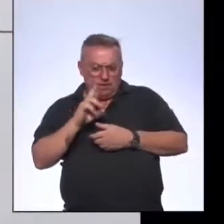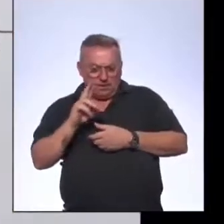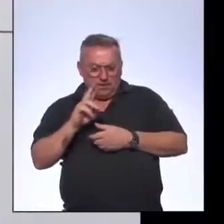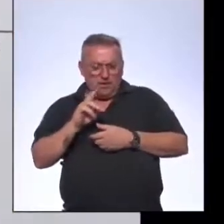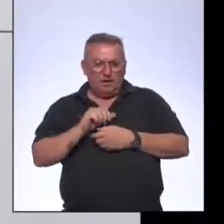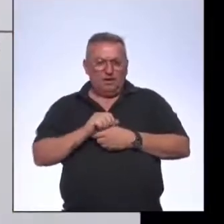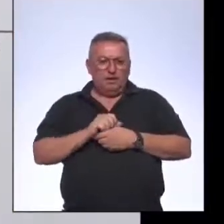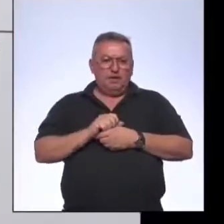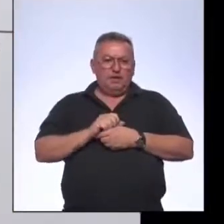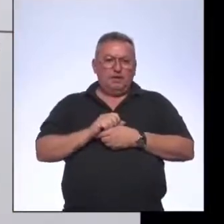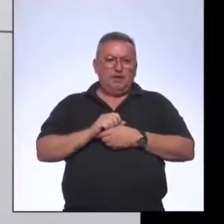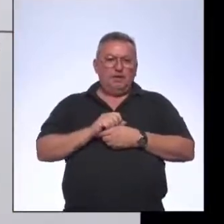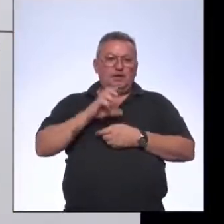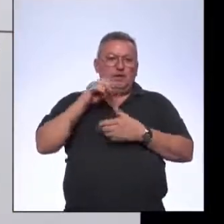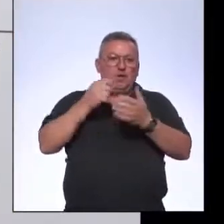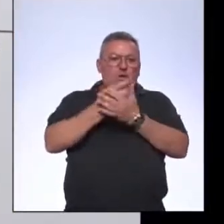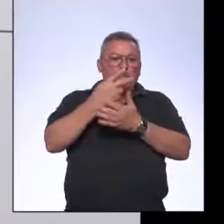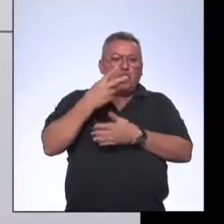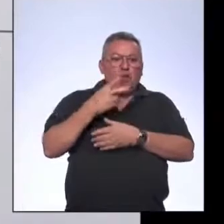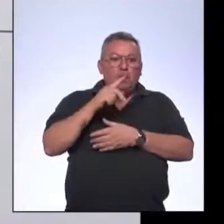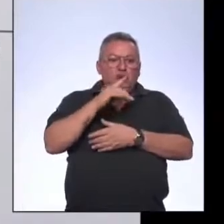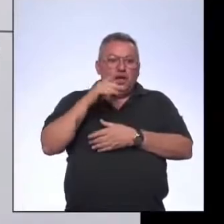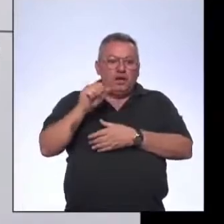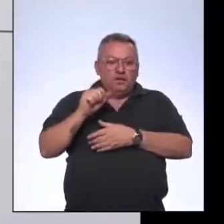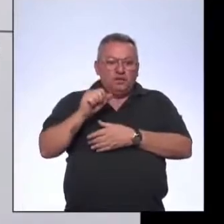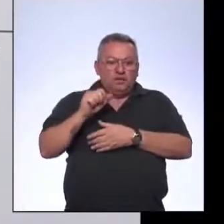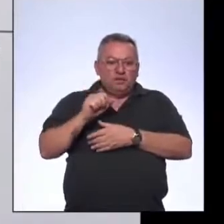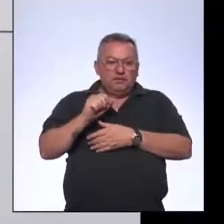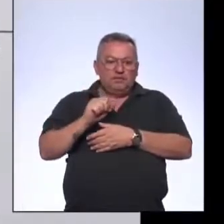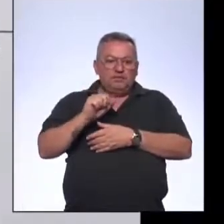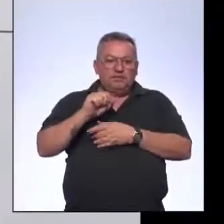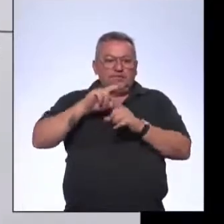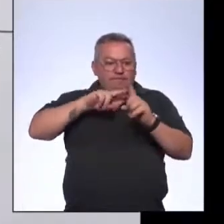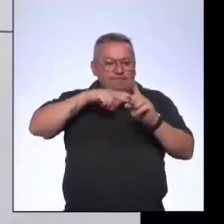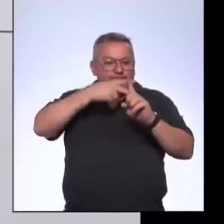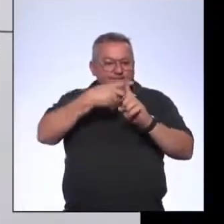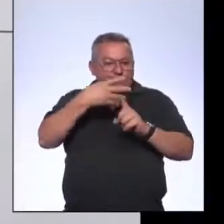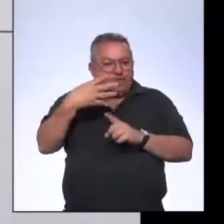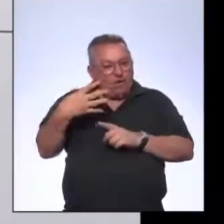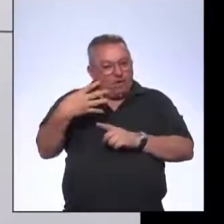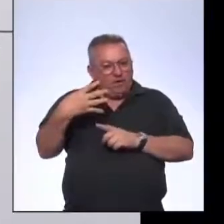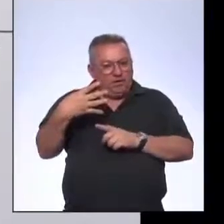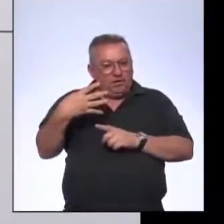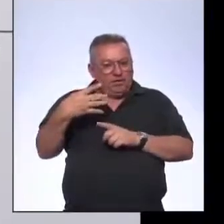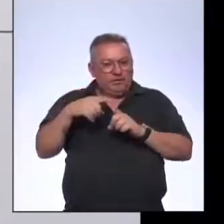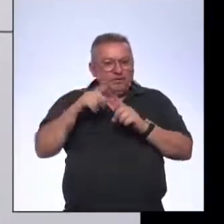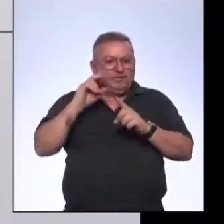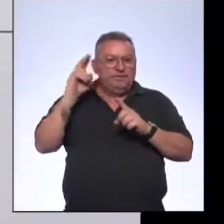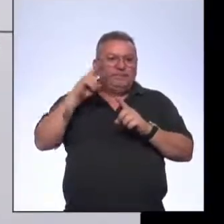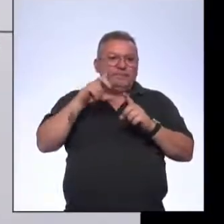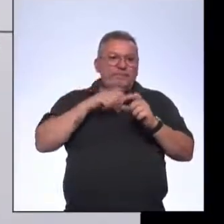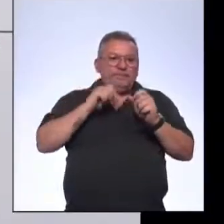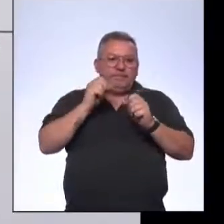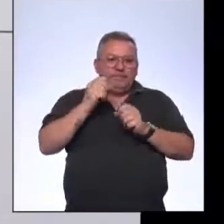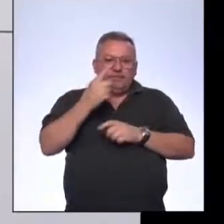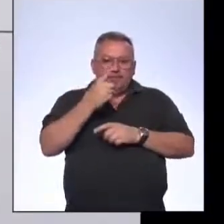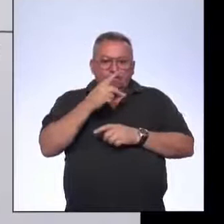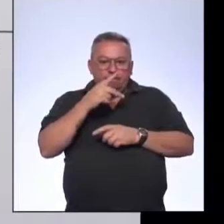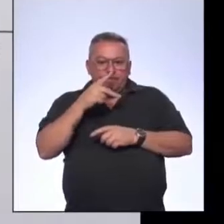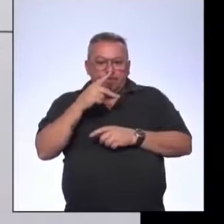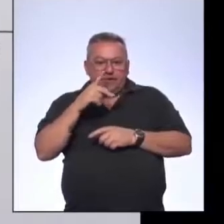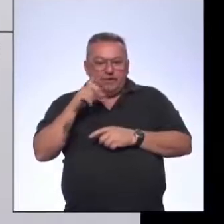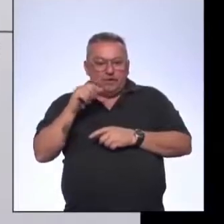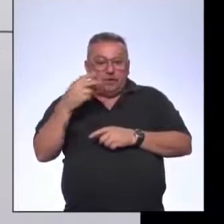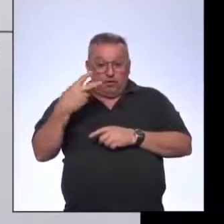pagar dois reais e se você pegar dois quilogramas né quanto que ela vai pagar né se fosse um quilo Vale